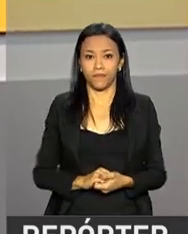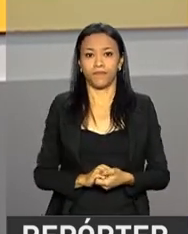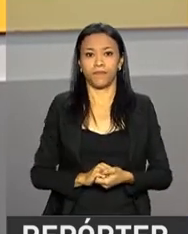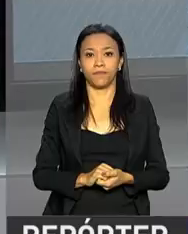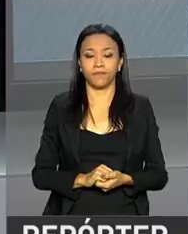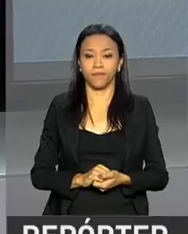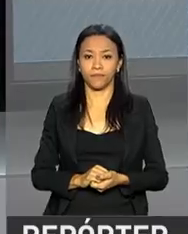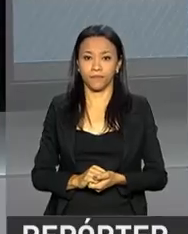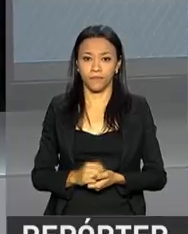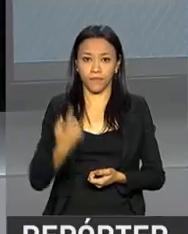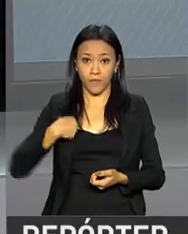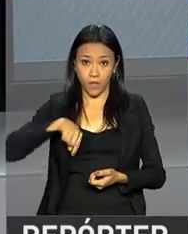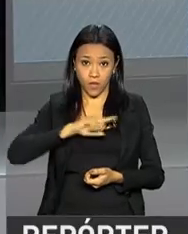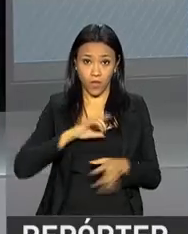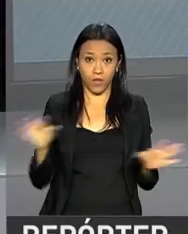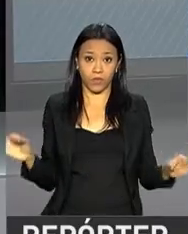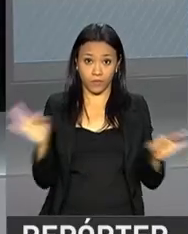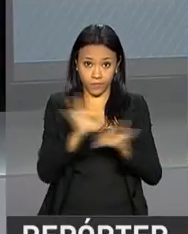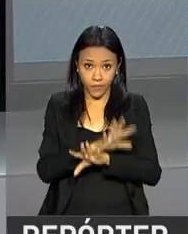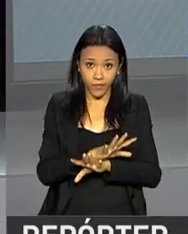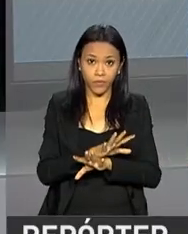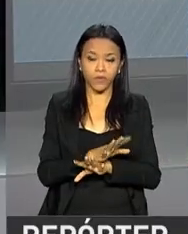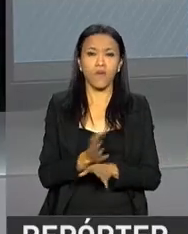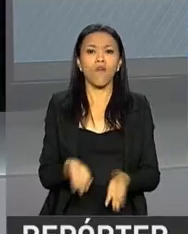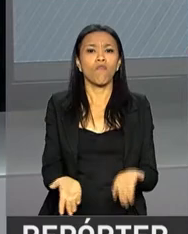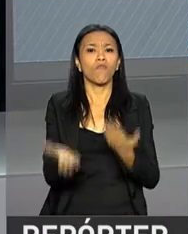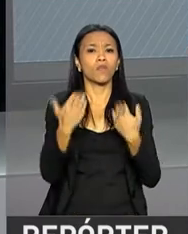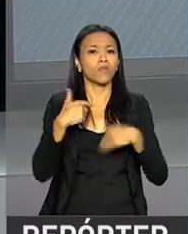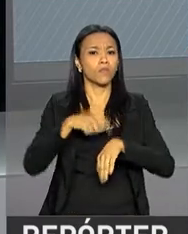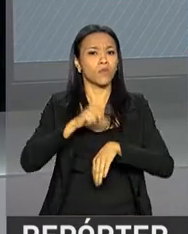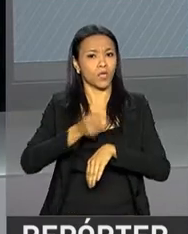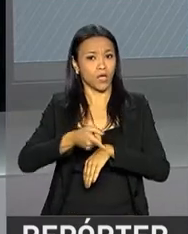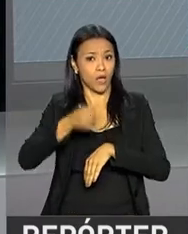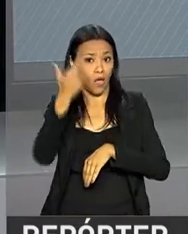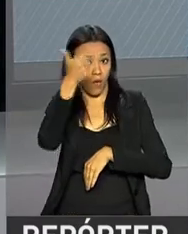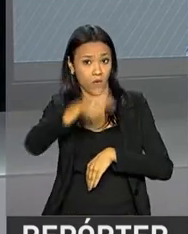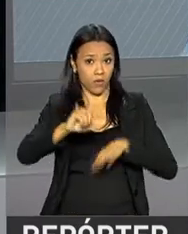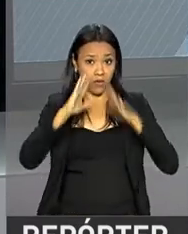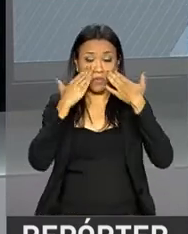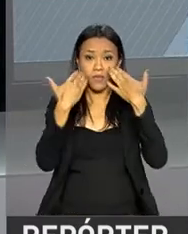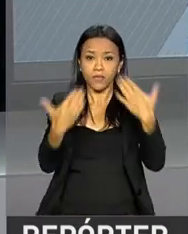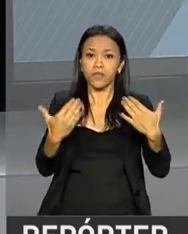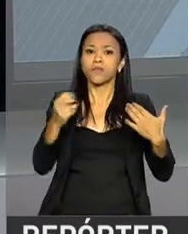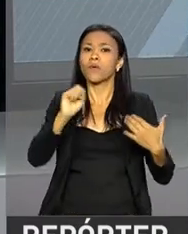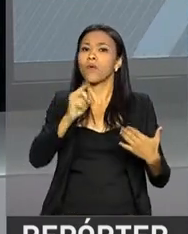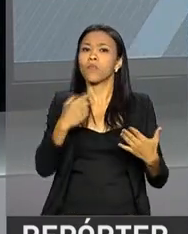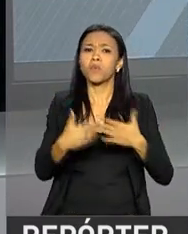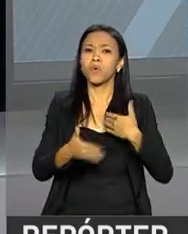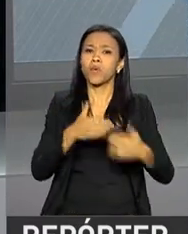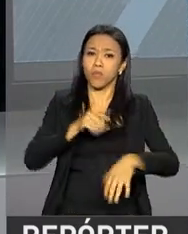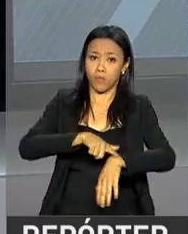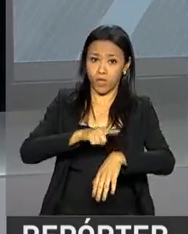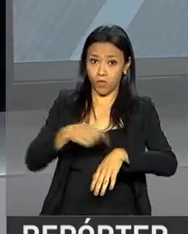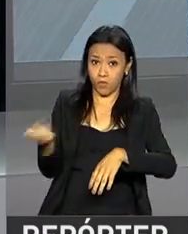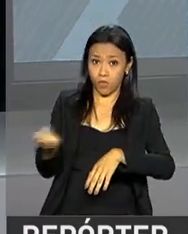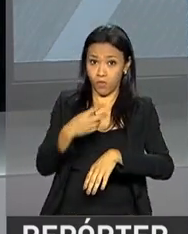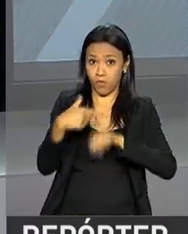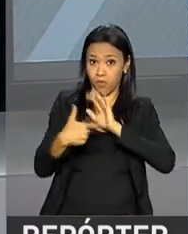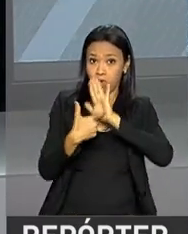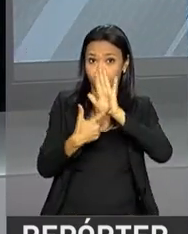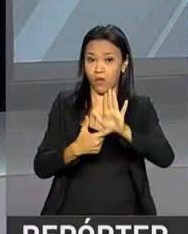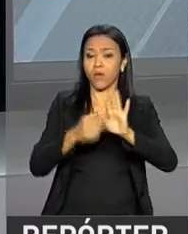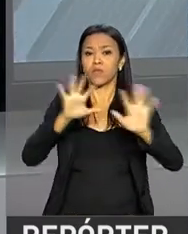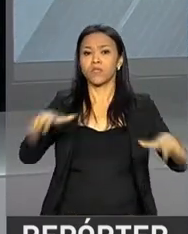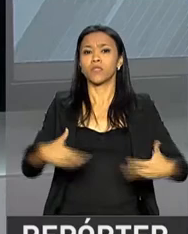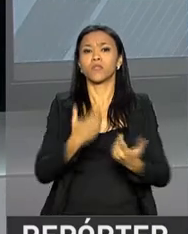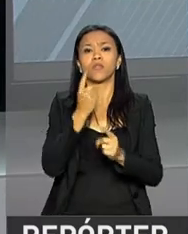www.ans.gov.br. Nós ficamos por aqui. Voltamos em uma hora na nossa próxima edição ou a qualquer momento com a transmissão ao